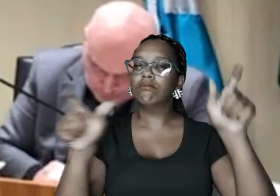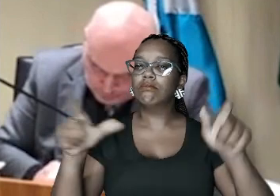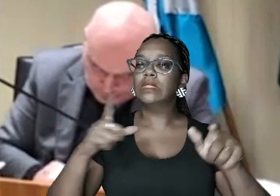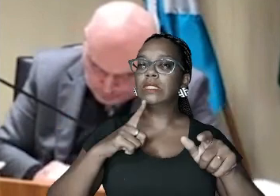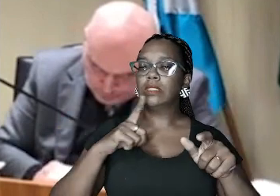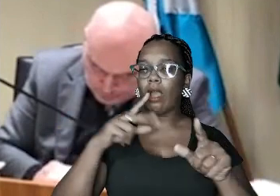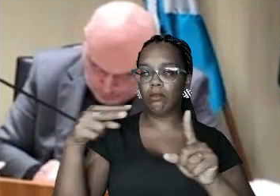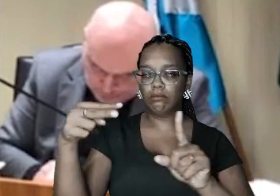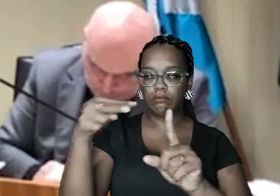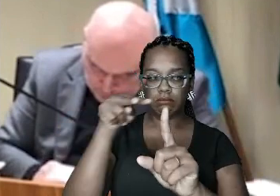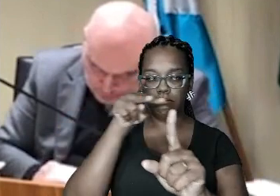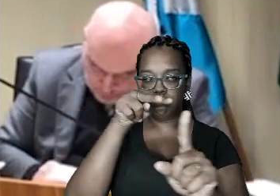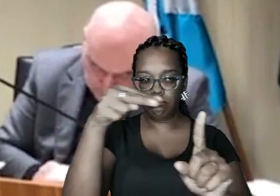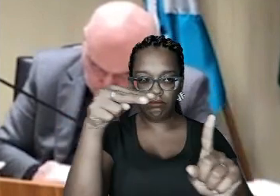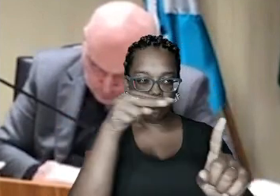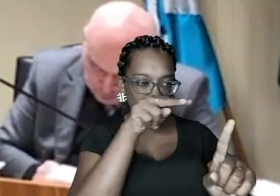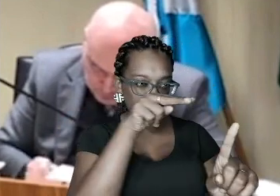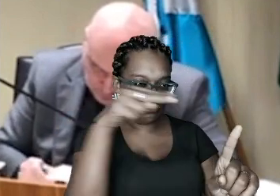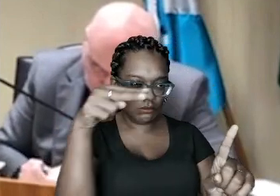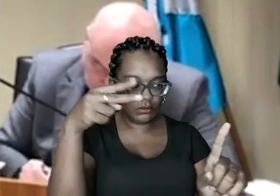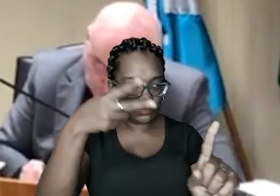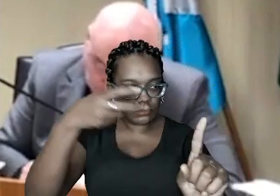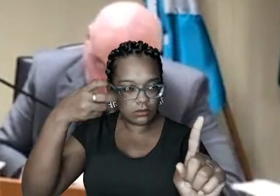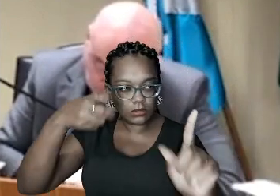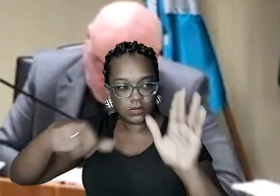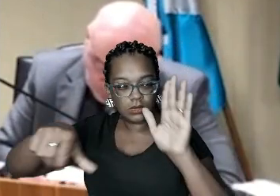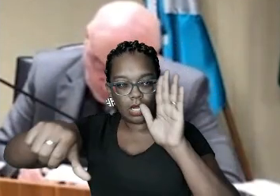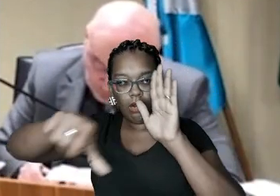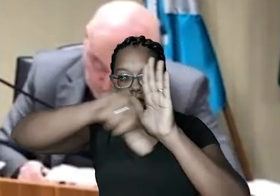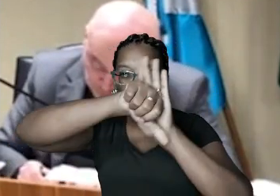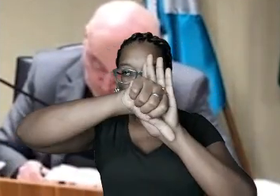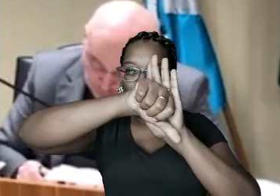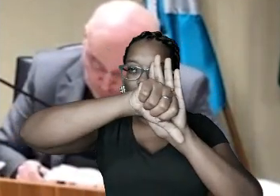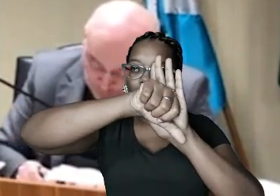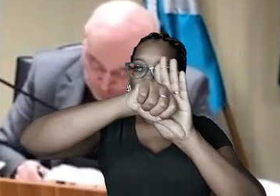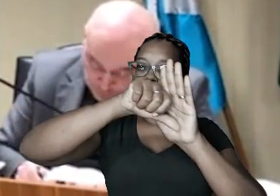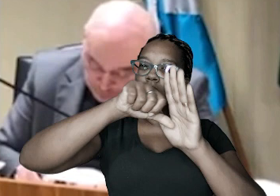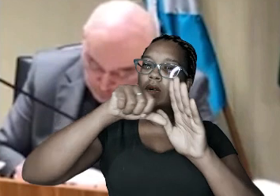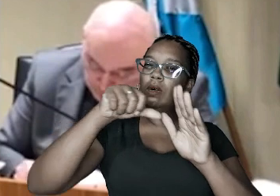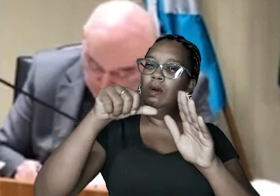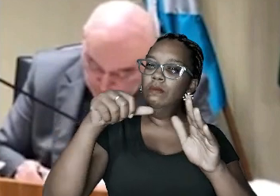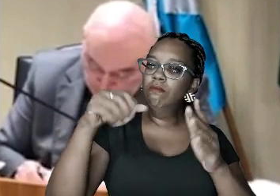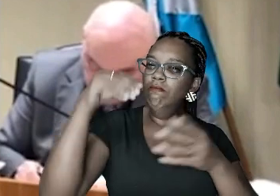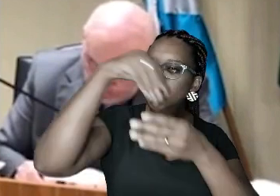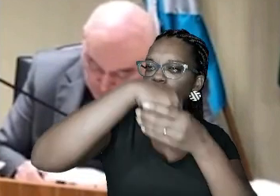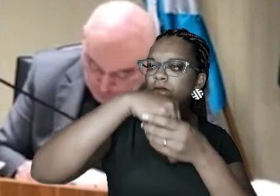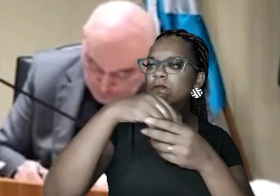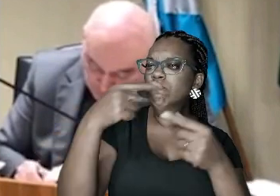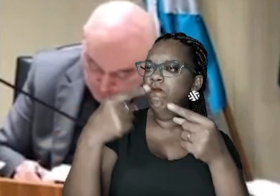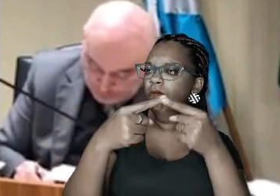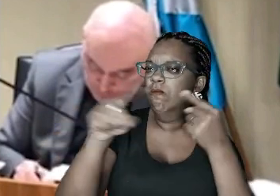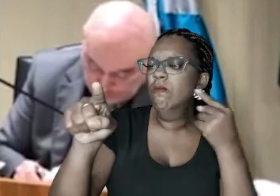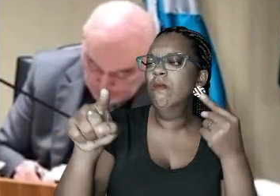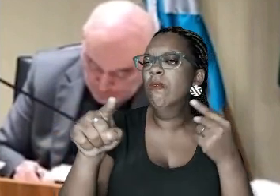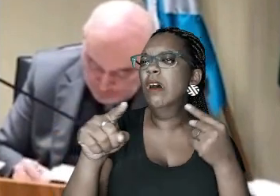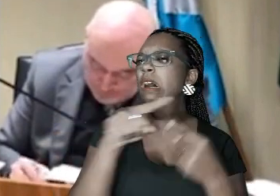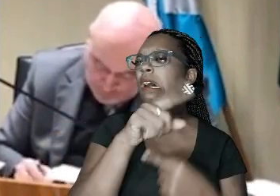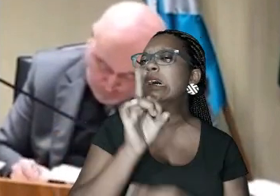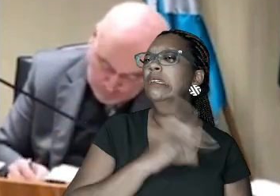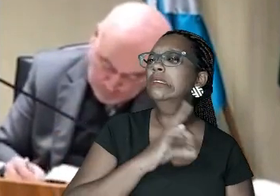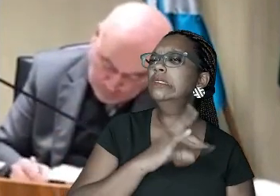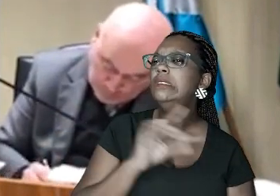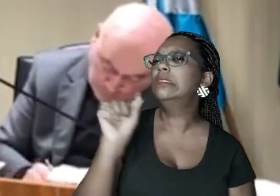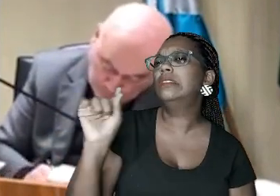né de um crime de um de um ilícito dentro do mercado de capitais de quem eles têm mais medo